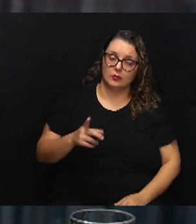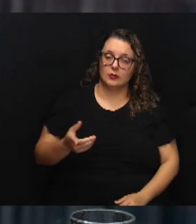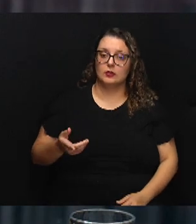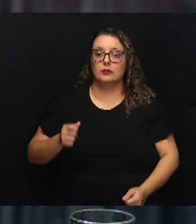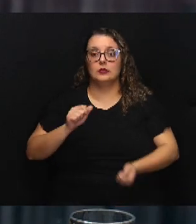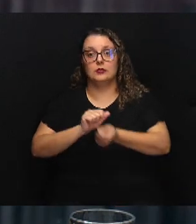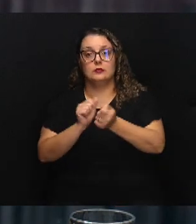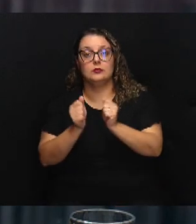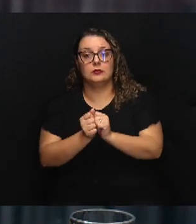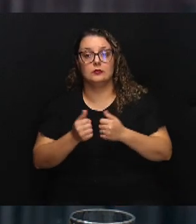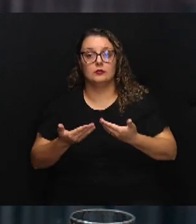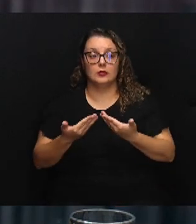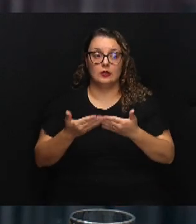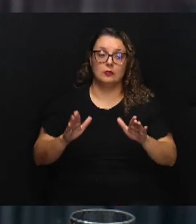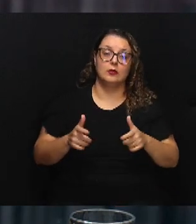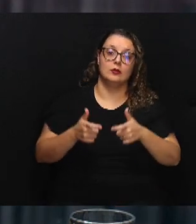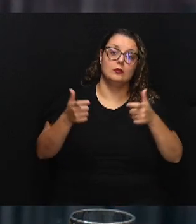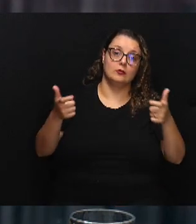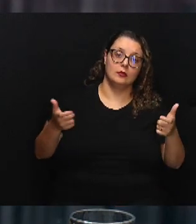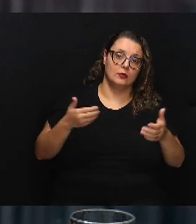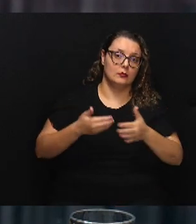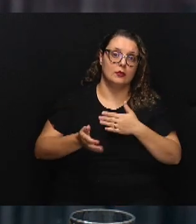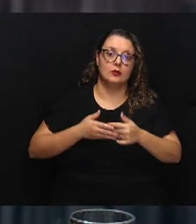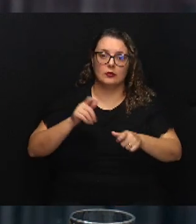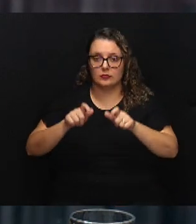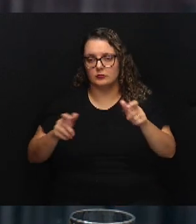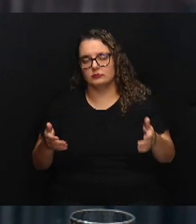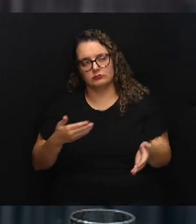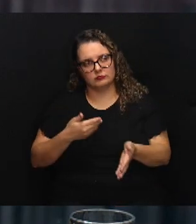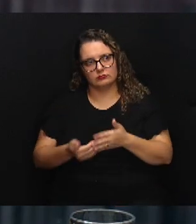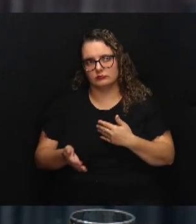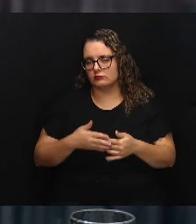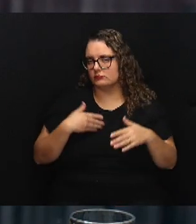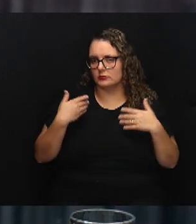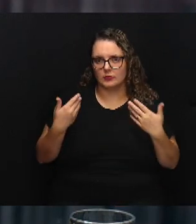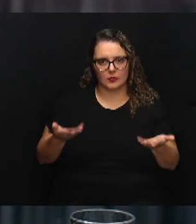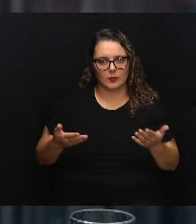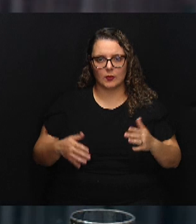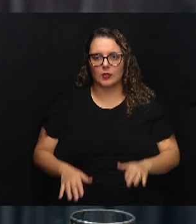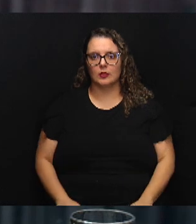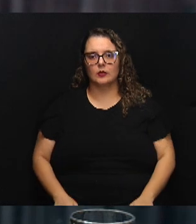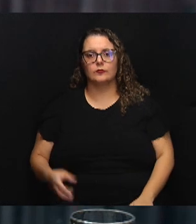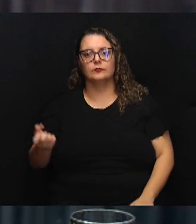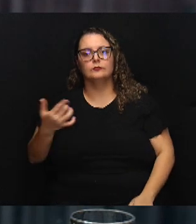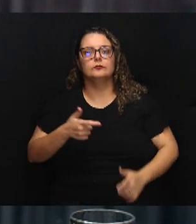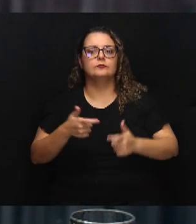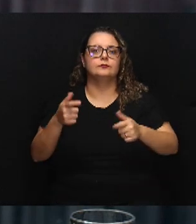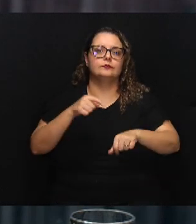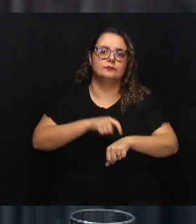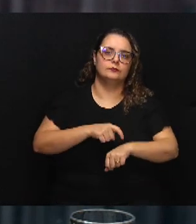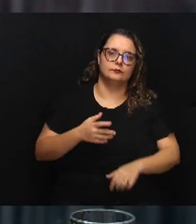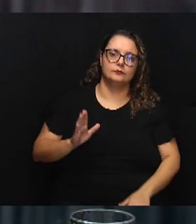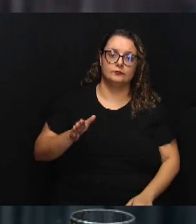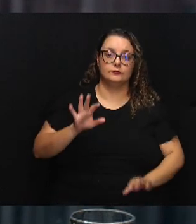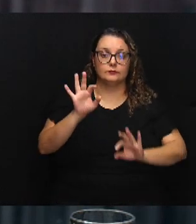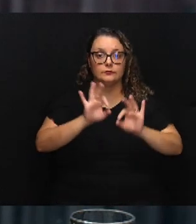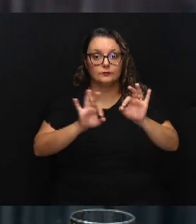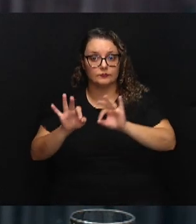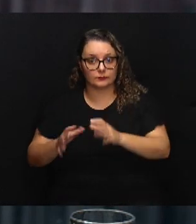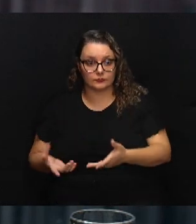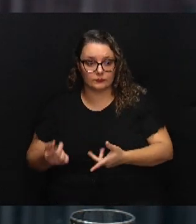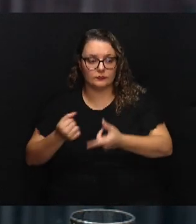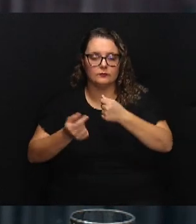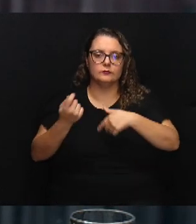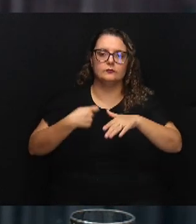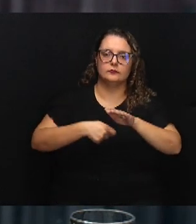flexibilidade trouxe uma abertura maior para qualquer pessoa, mas independente disso, quanto maior o tempo que você já planeja e você